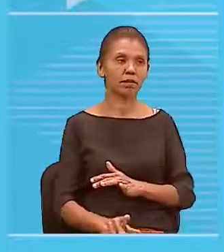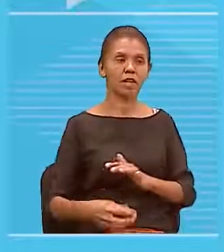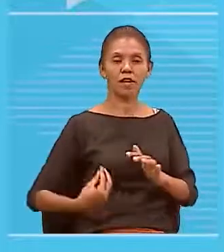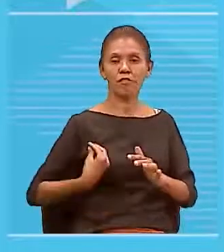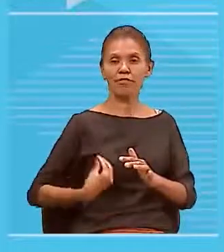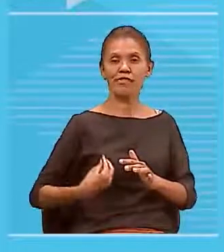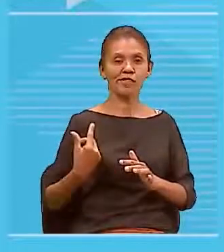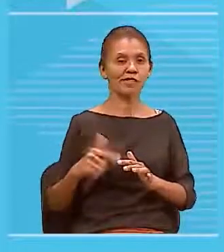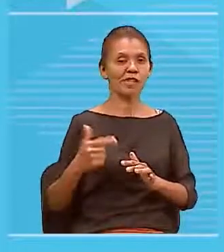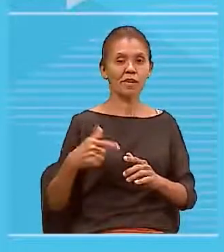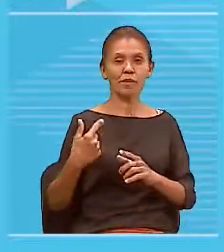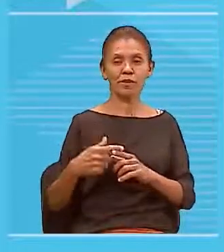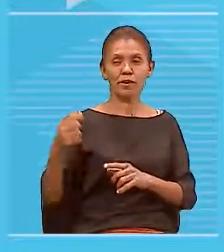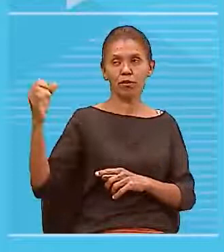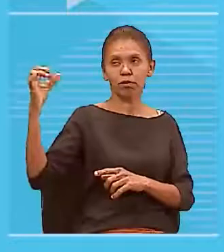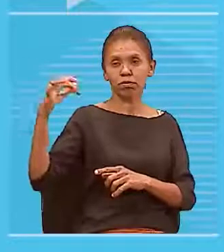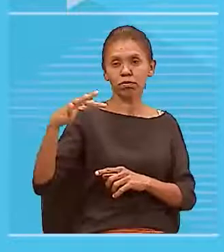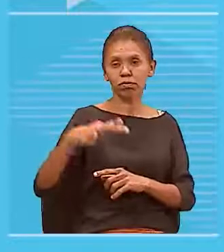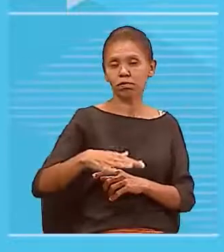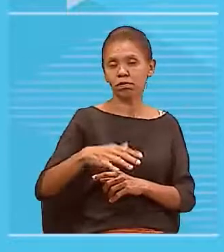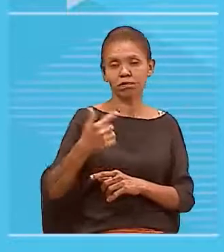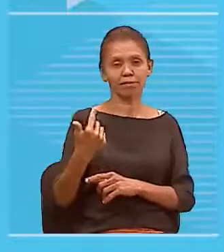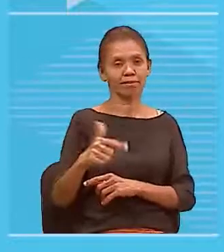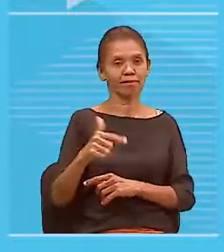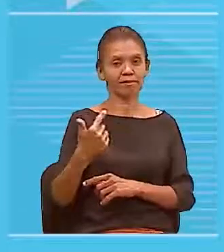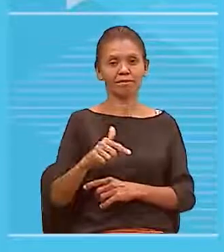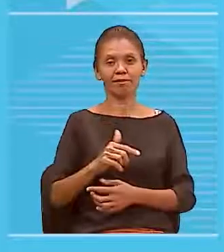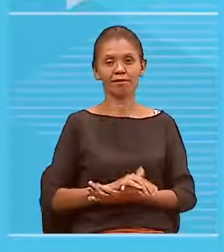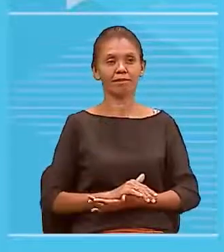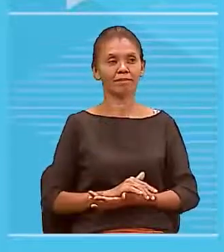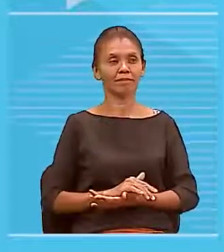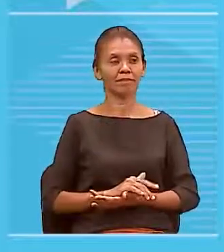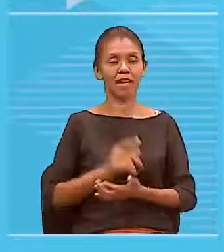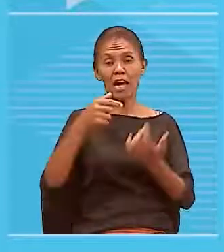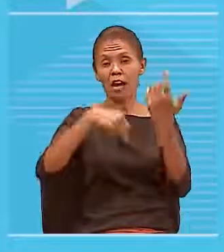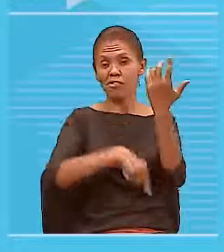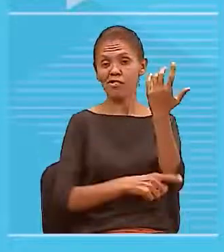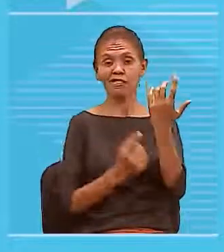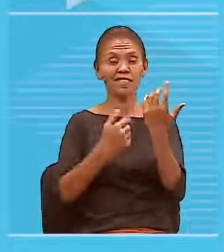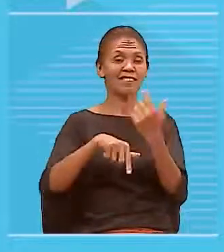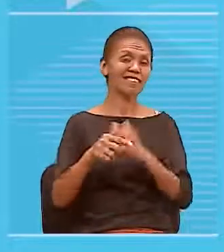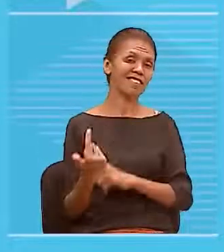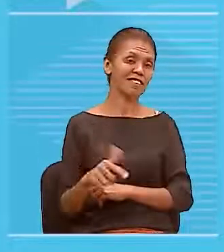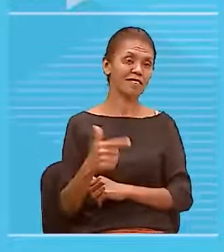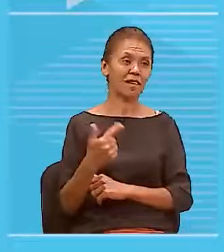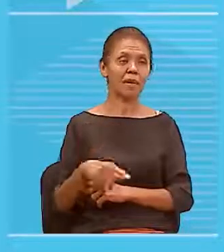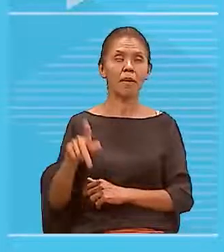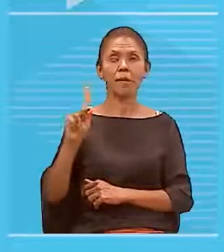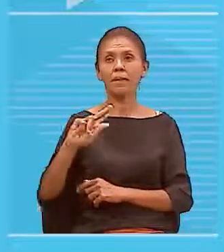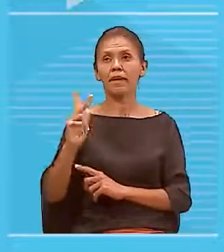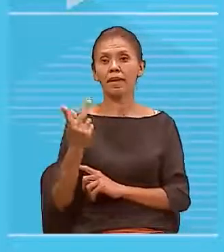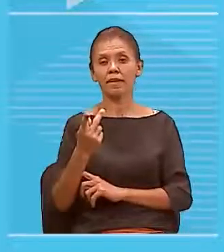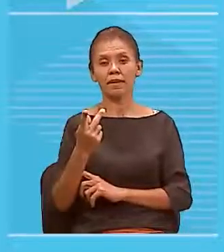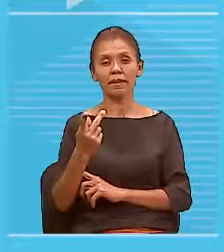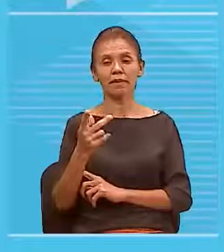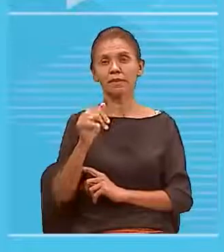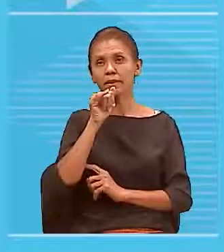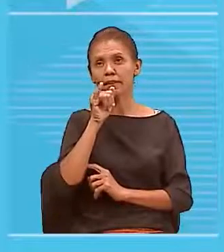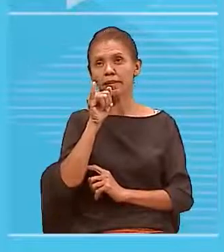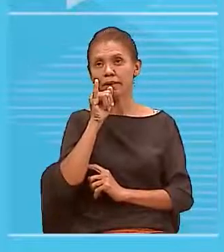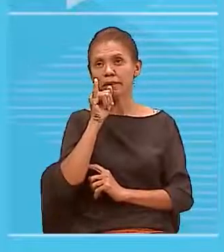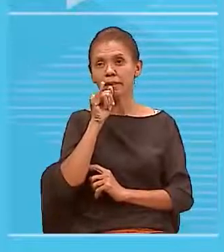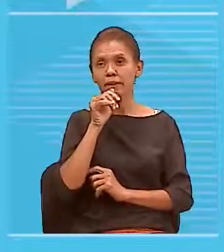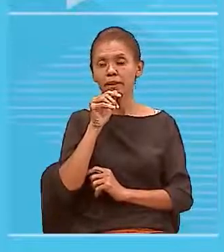luz é pouca. Ele não consegue fazer fotossíntese. O pH, por exemplo, eu estou numa região que o pH é um